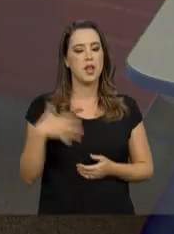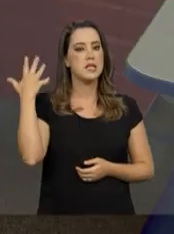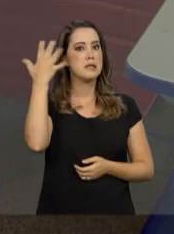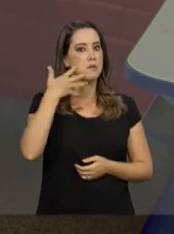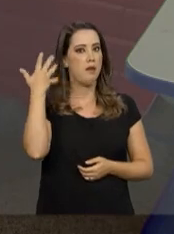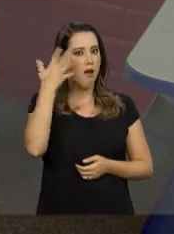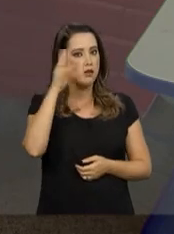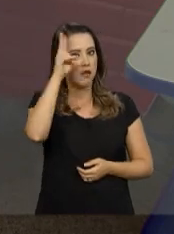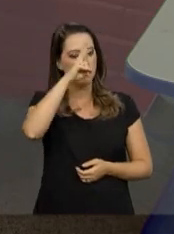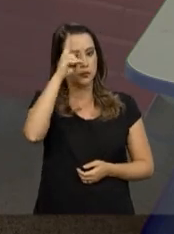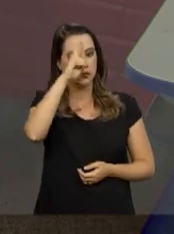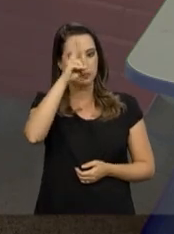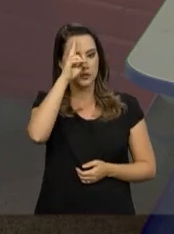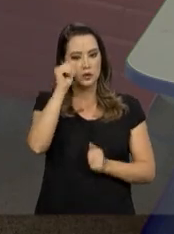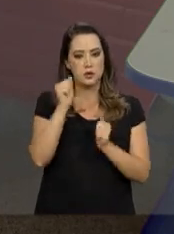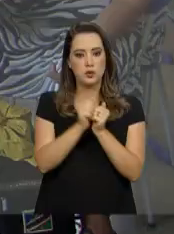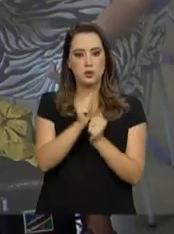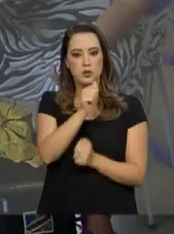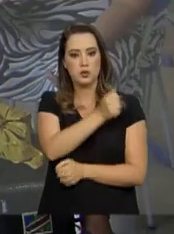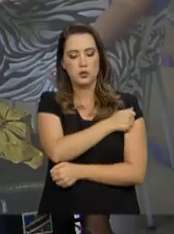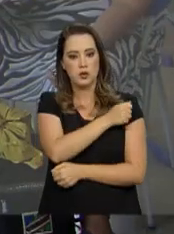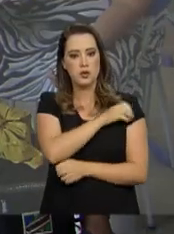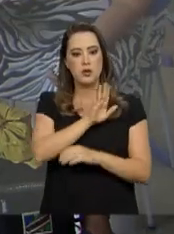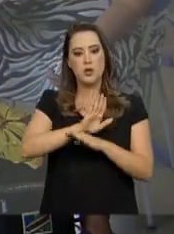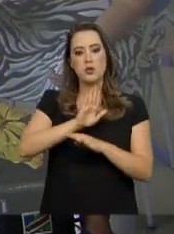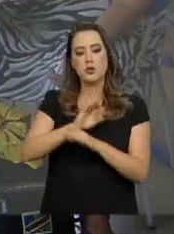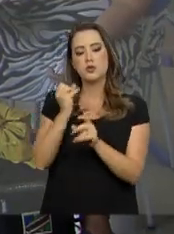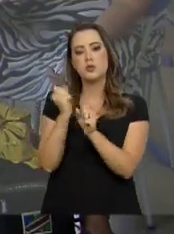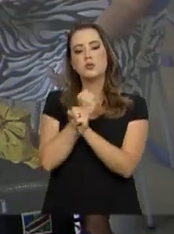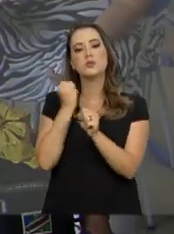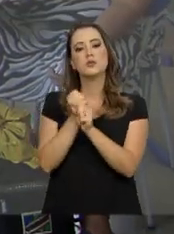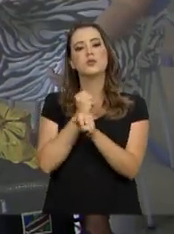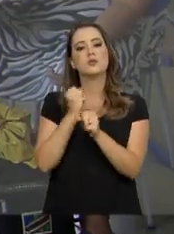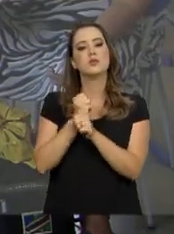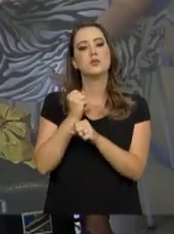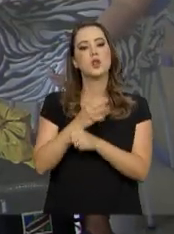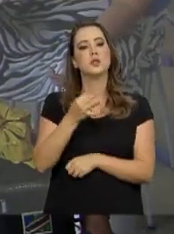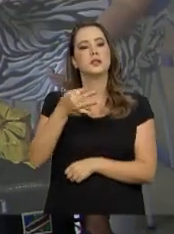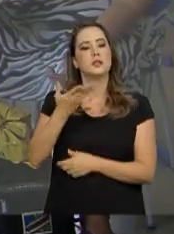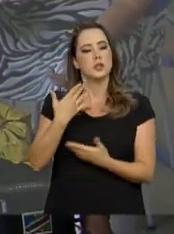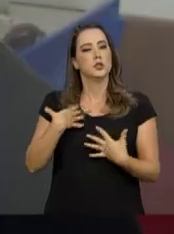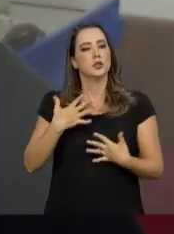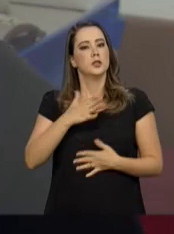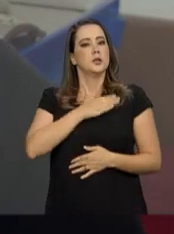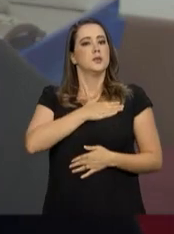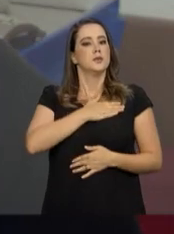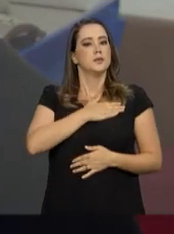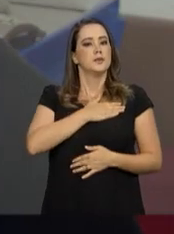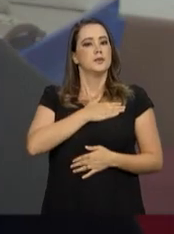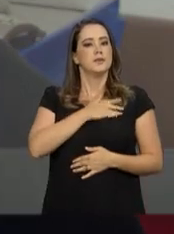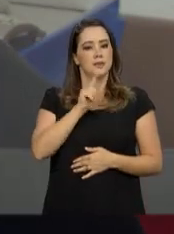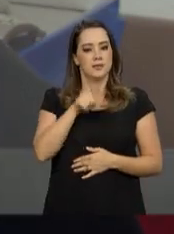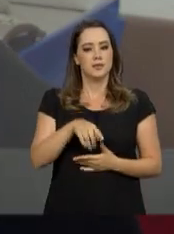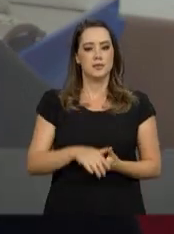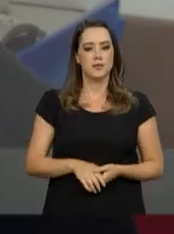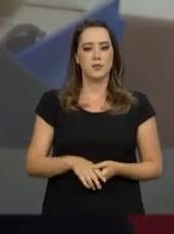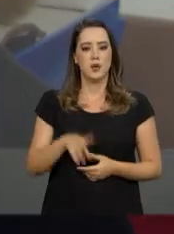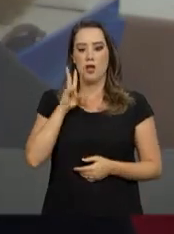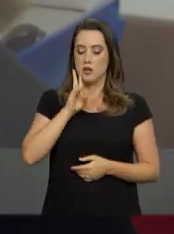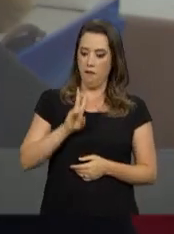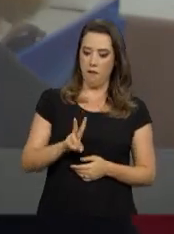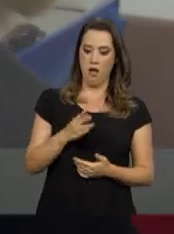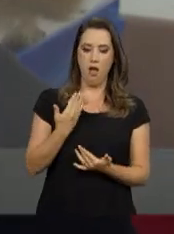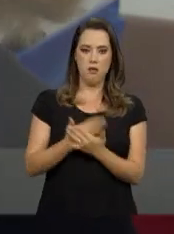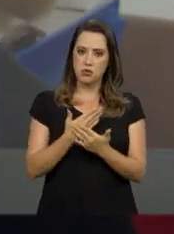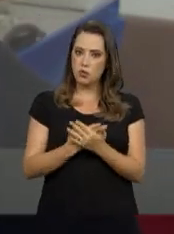História que, para a colega de sala de Pedro, ajuda a construir o espírito patriota. Vendo uma história linda como essa,